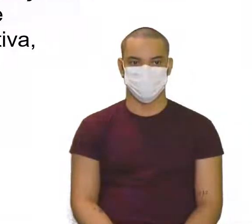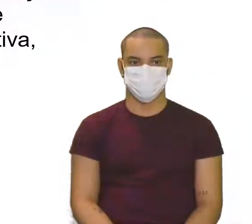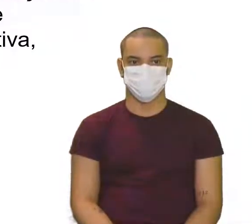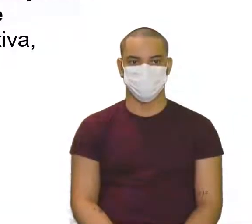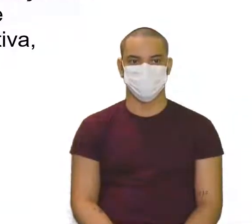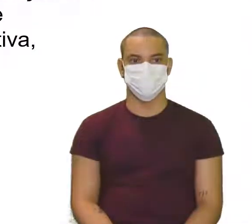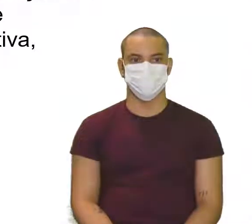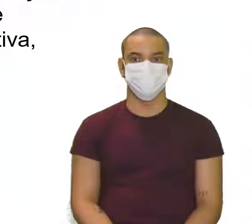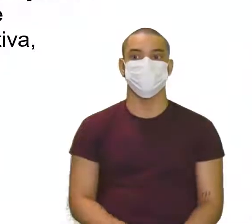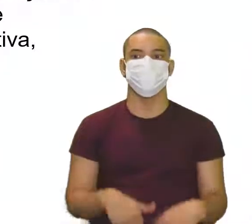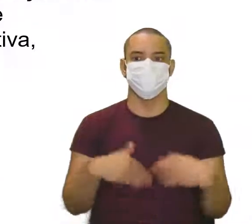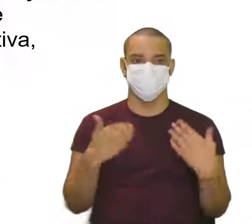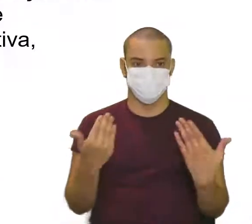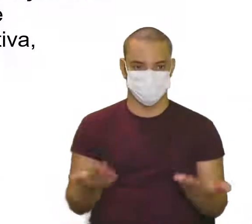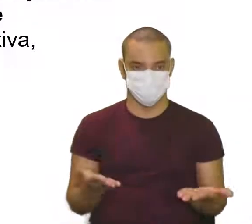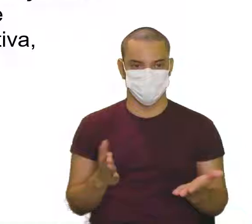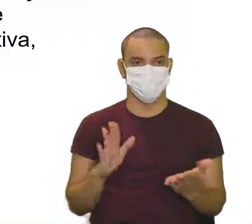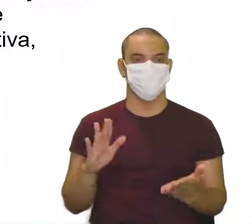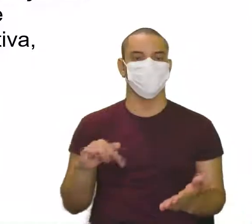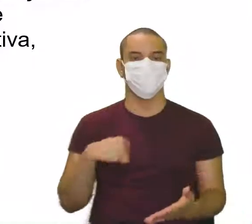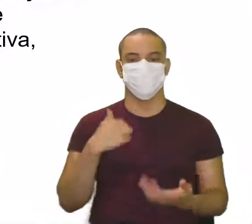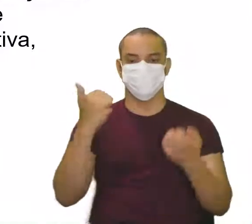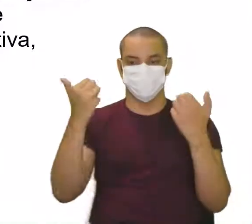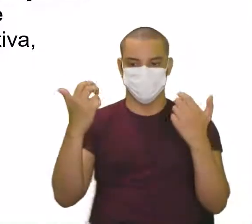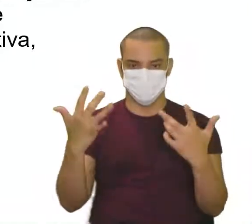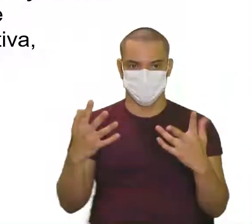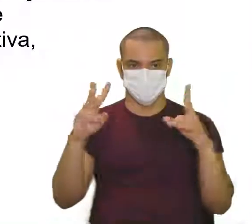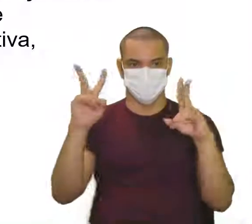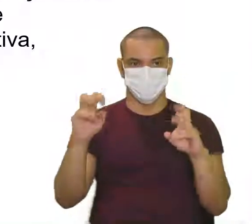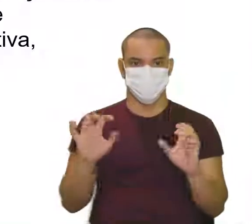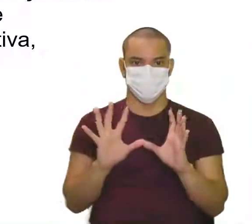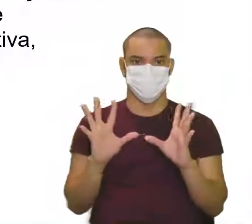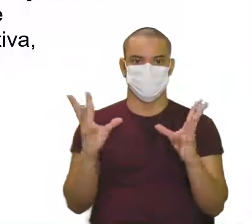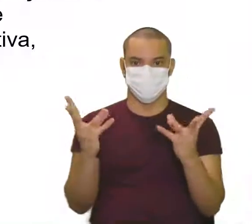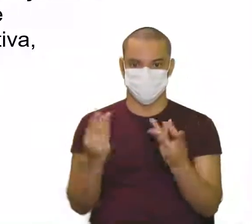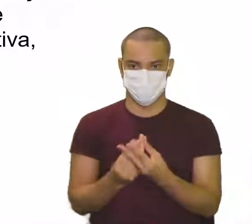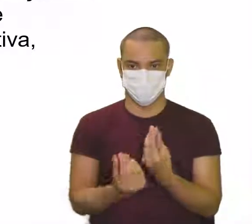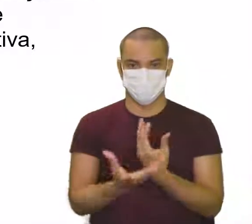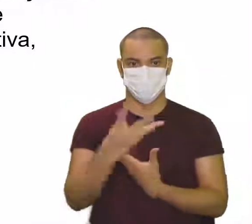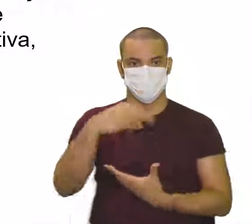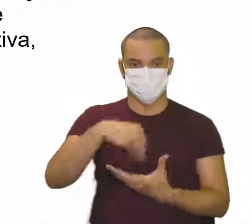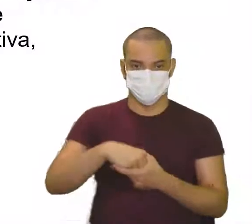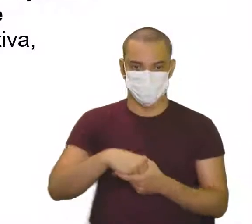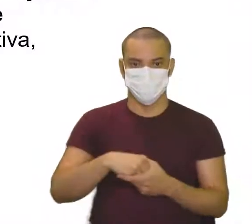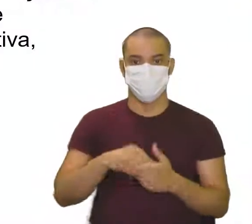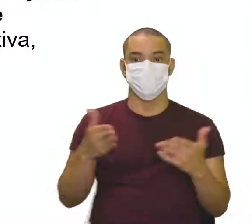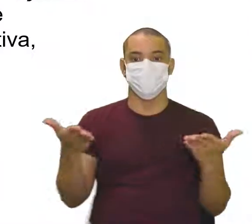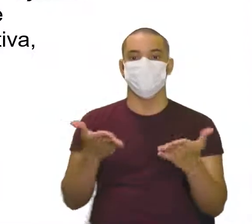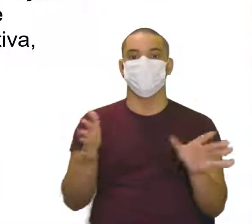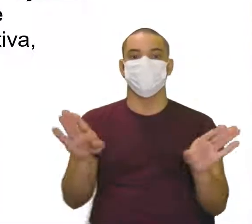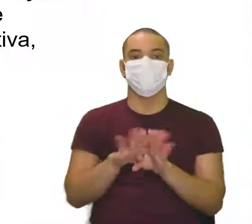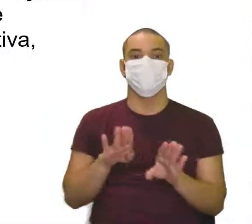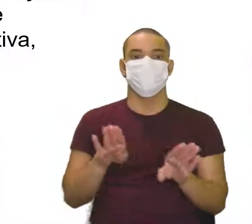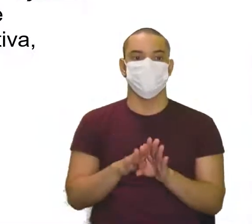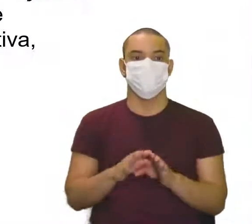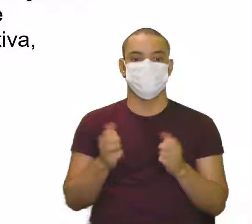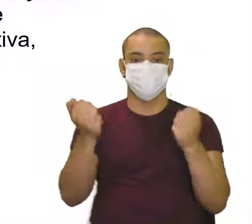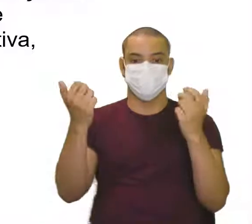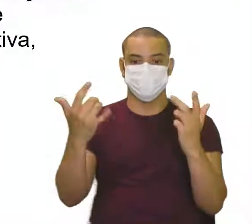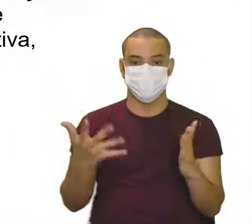Pessoal, então vamos lá. A gente falou ali da partícula carregada dentro do campo e nós vamos ver aqui